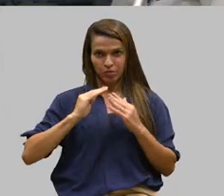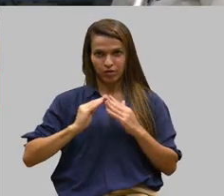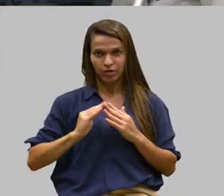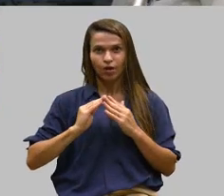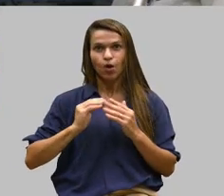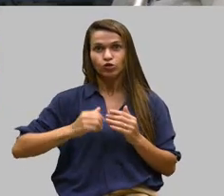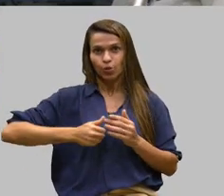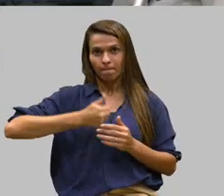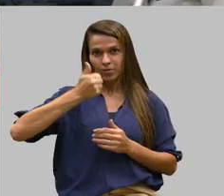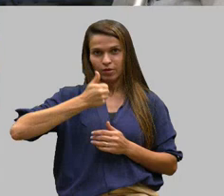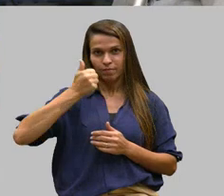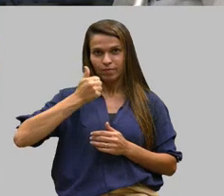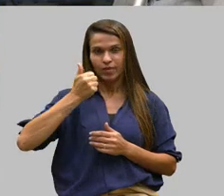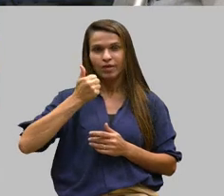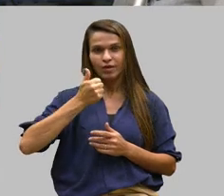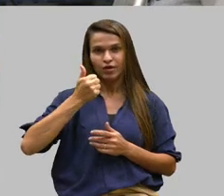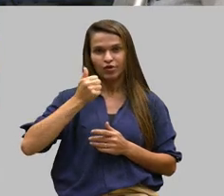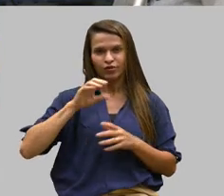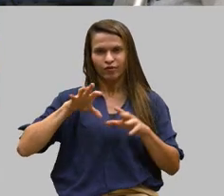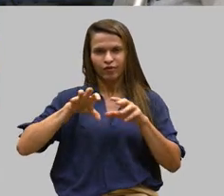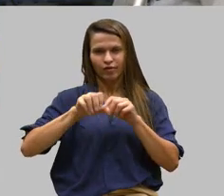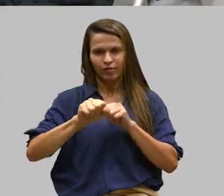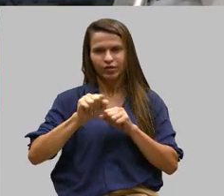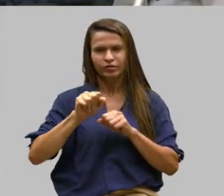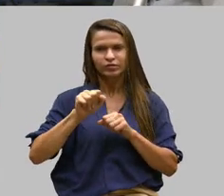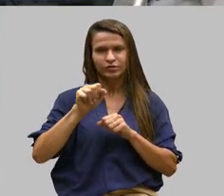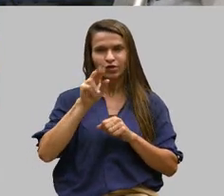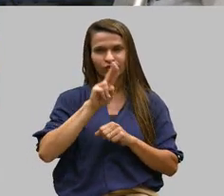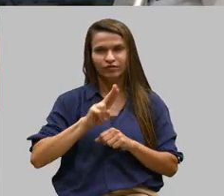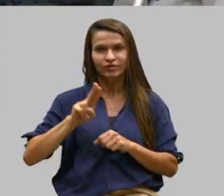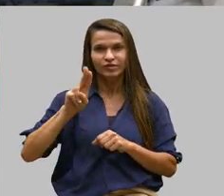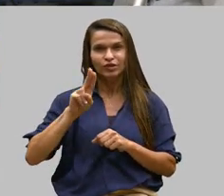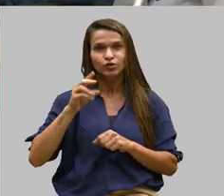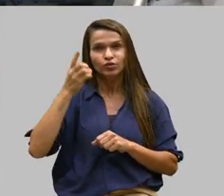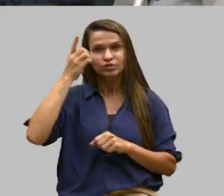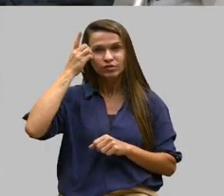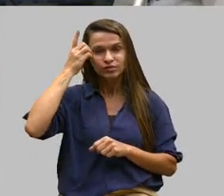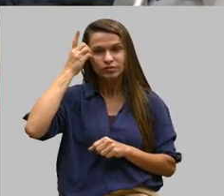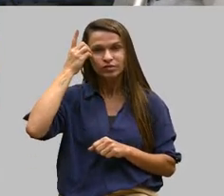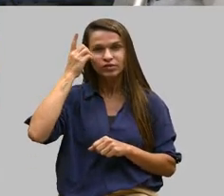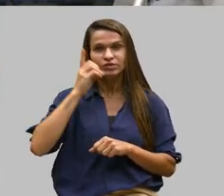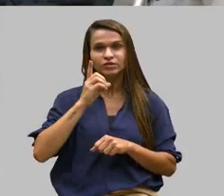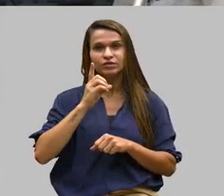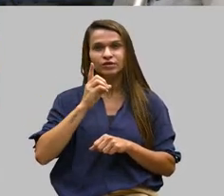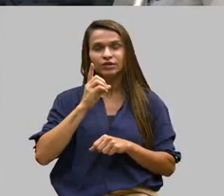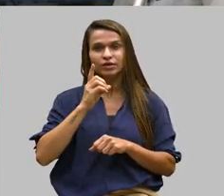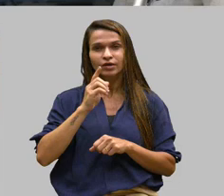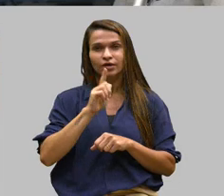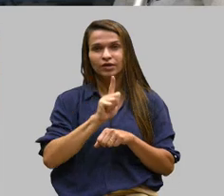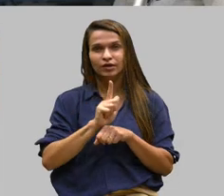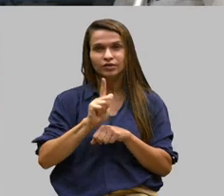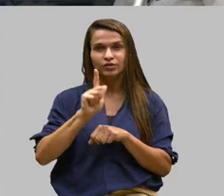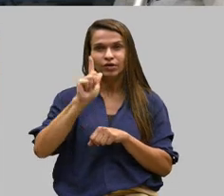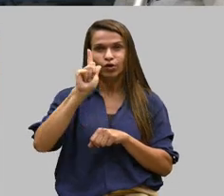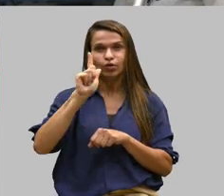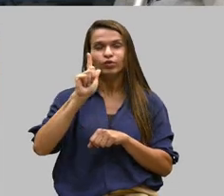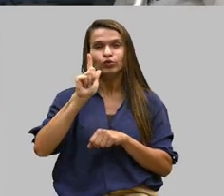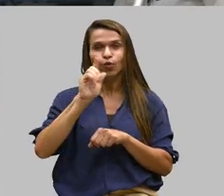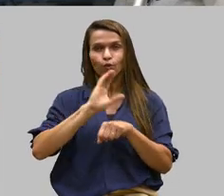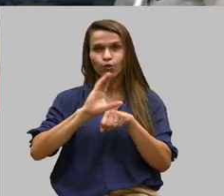universitário com a síndrome de Down a ser graduando no curso comunicação